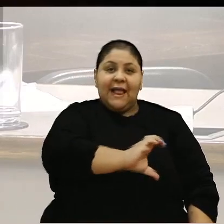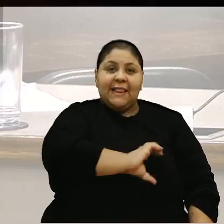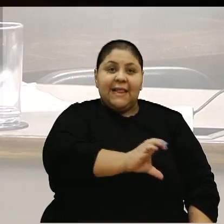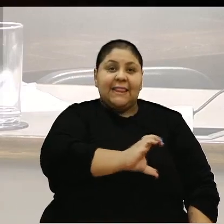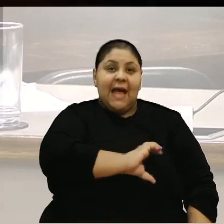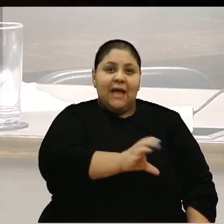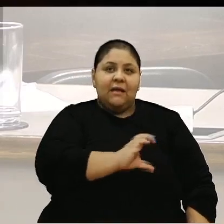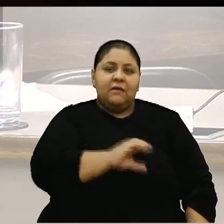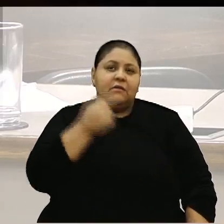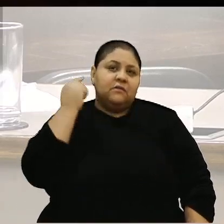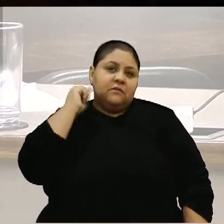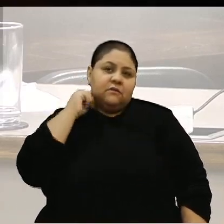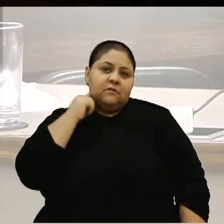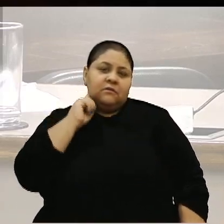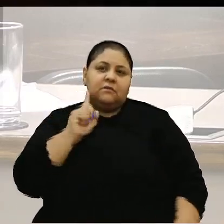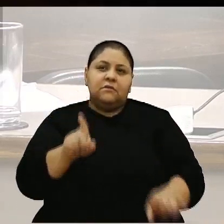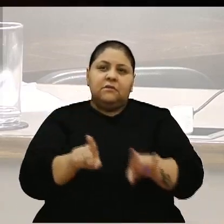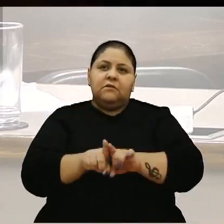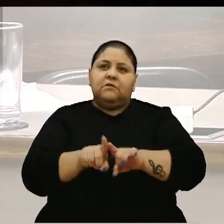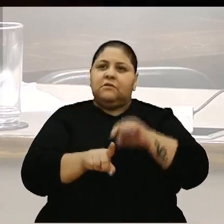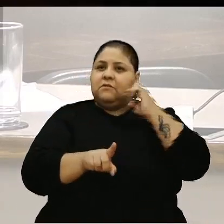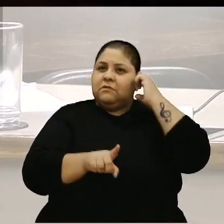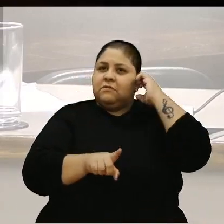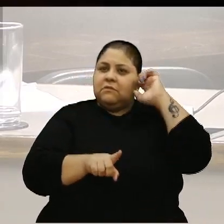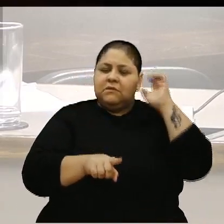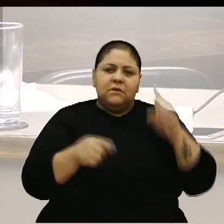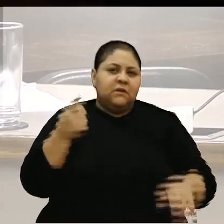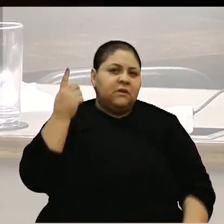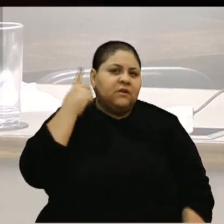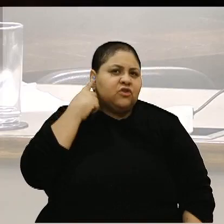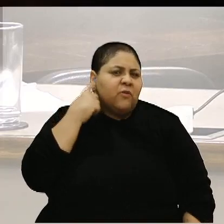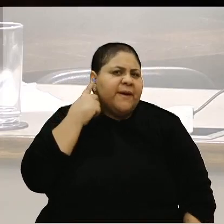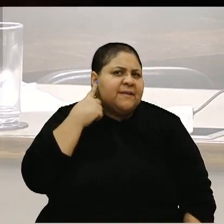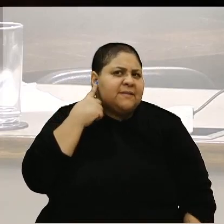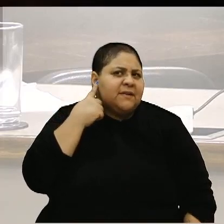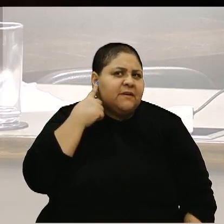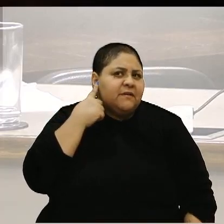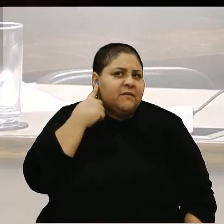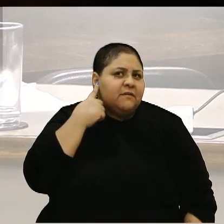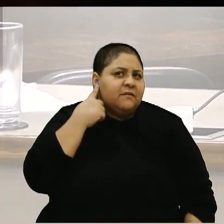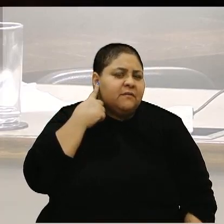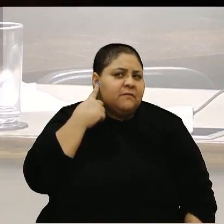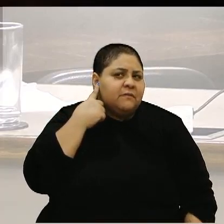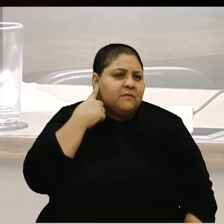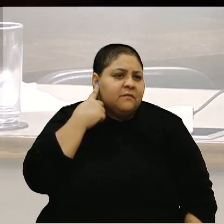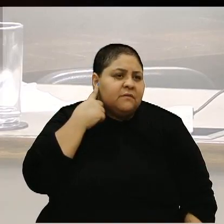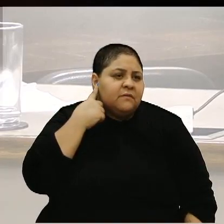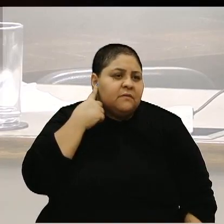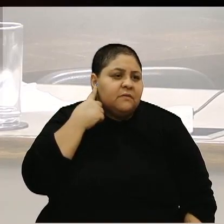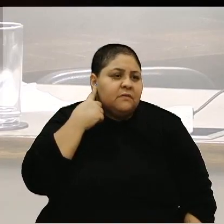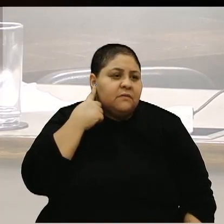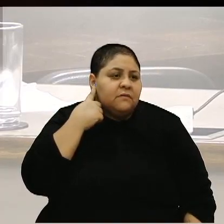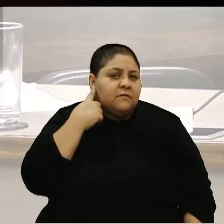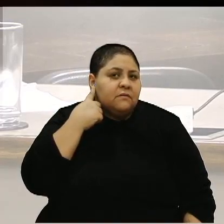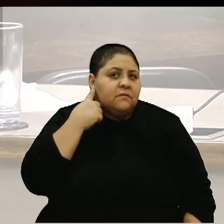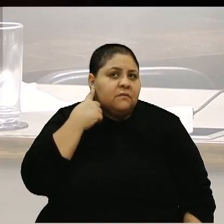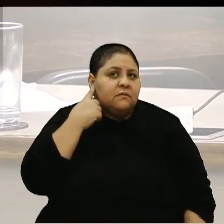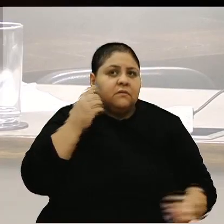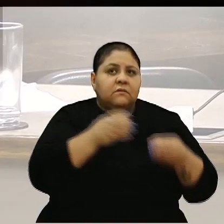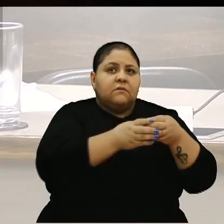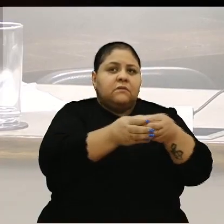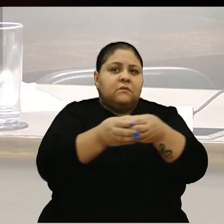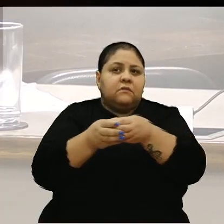resíduos. Eu me permite, vereador, ler só um parágrafo aqui. O prefeito informou que o grupo Hyundai